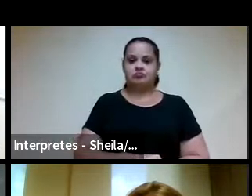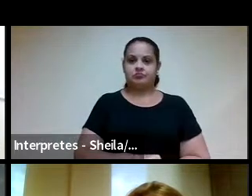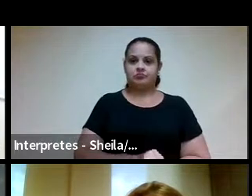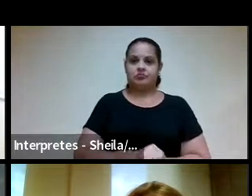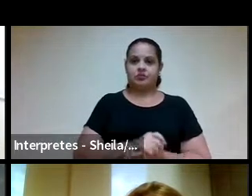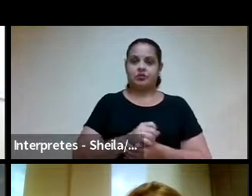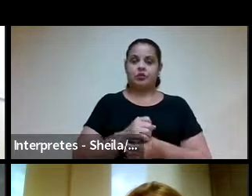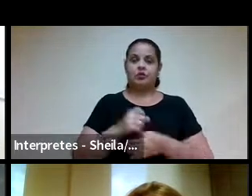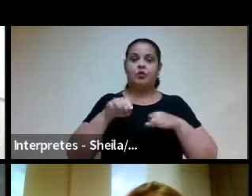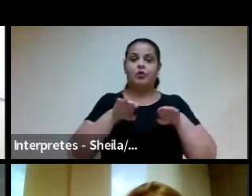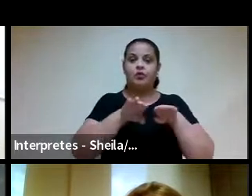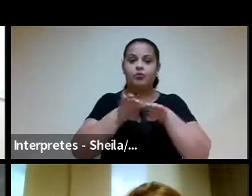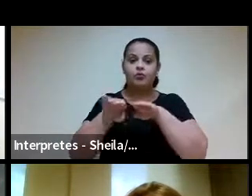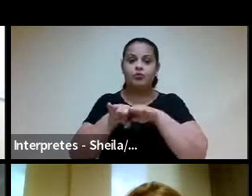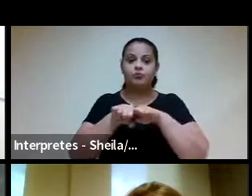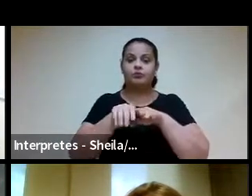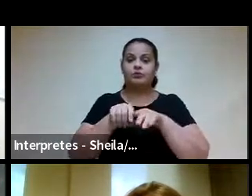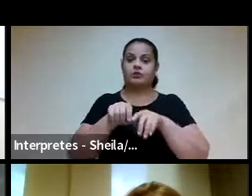recebimento,